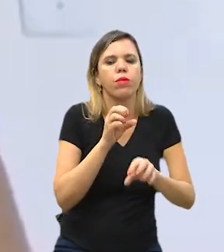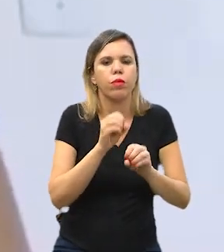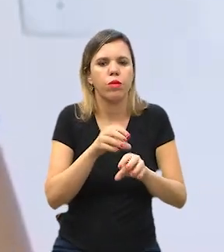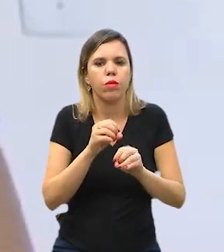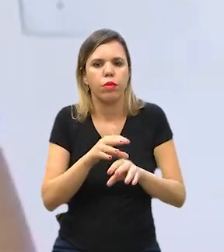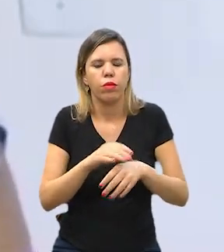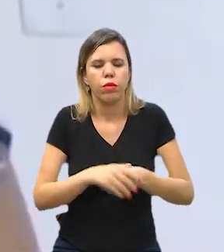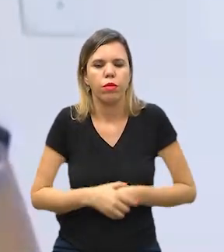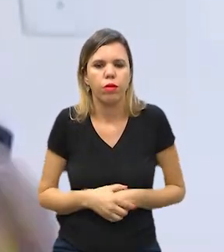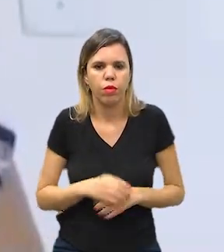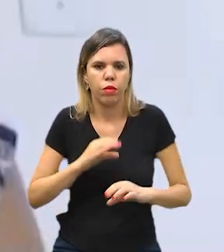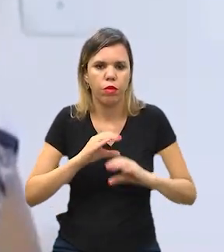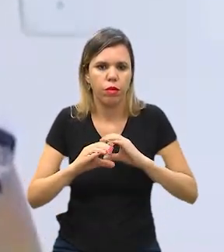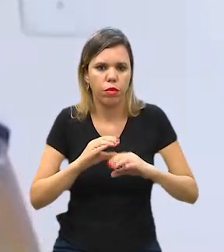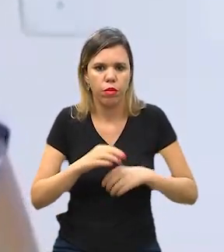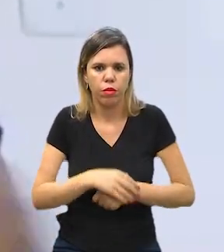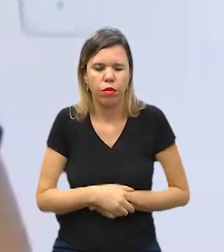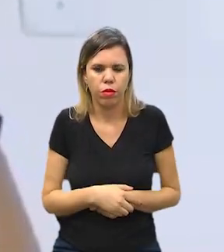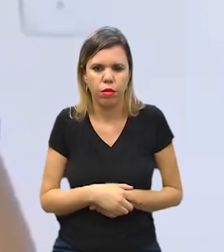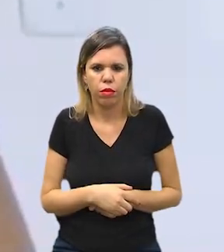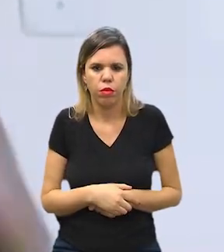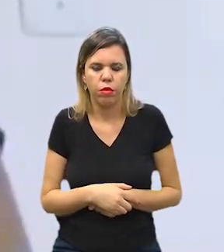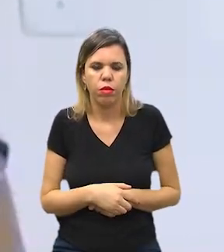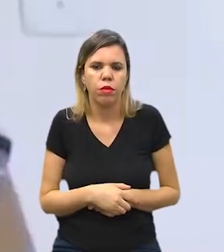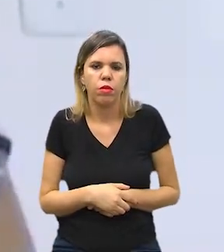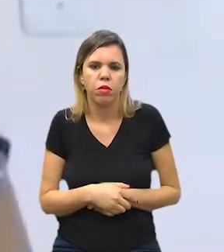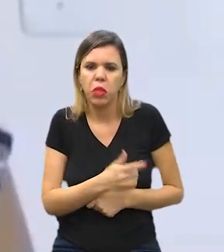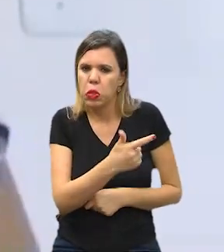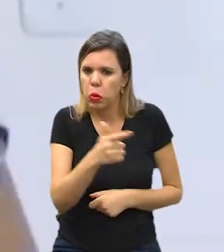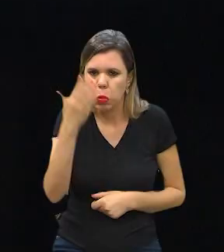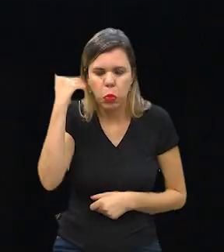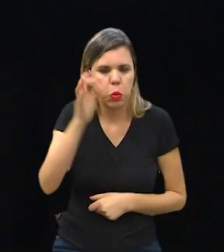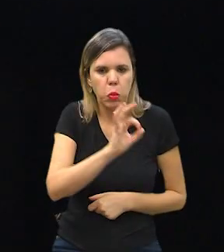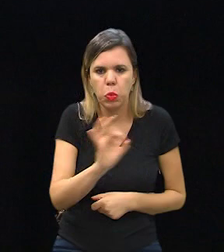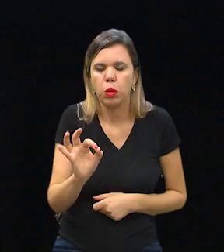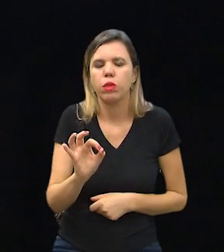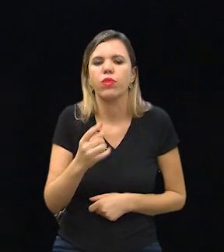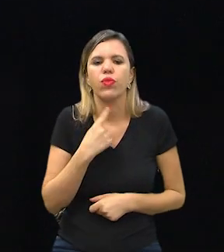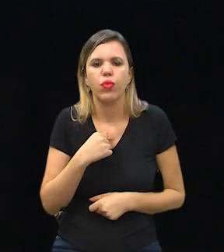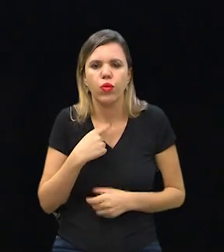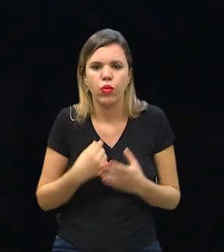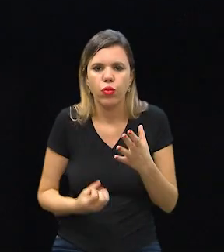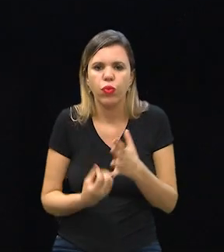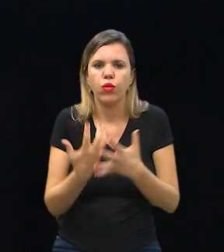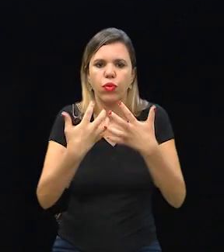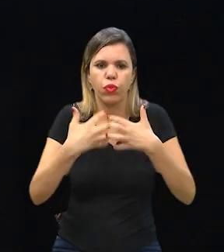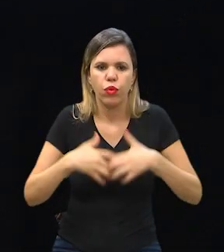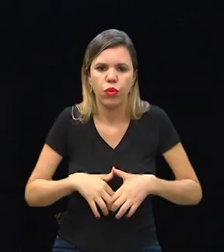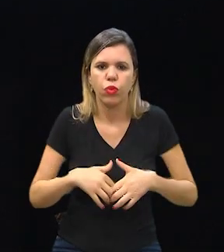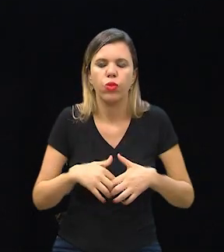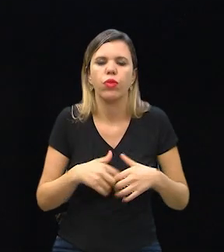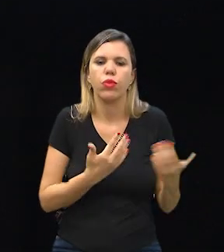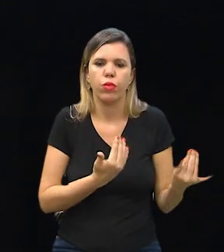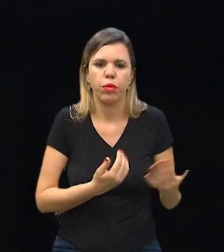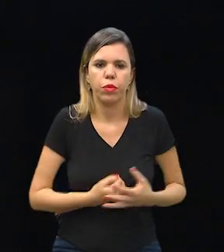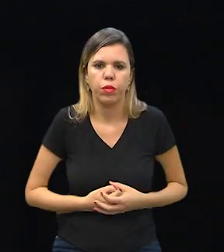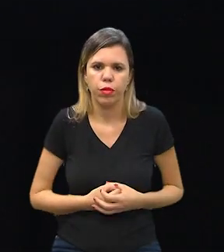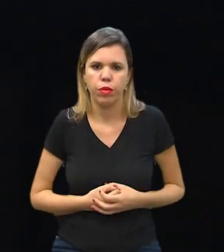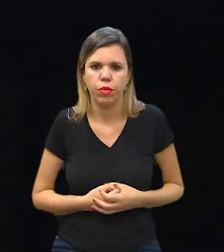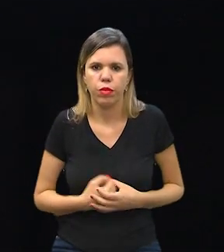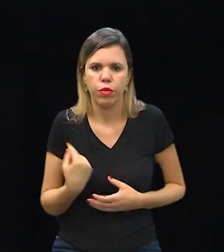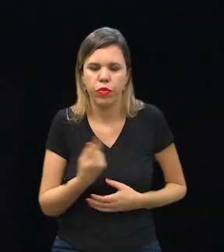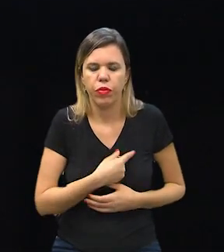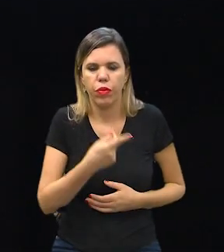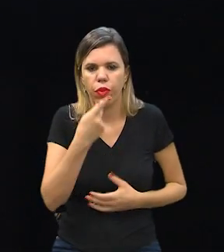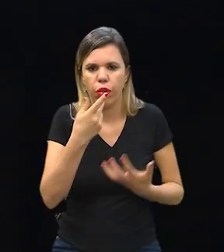mobilidade social a partir da educação ali, da comunicação, mas a gente não tinha certeza que esse desejo ia emergir aí a